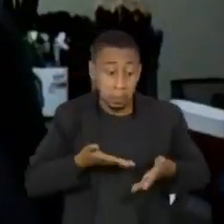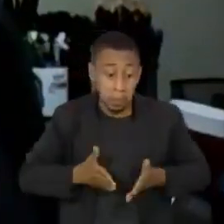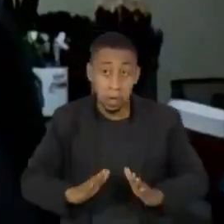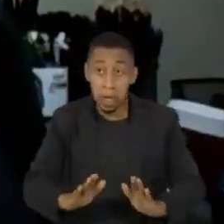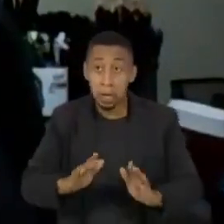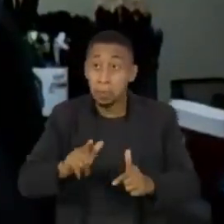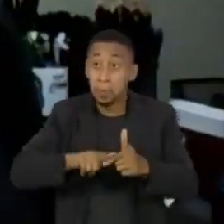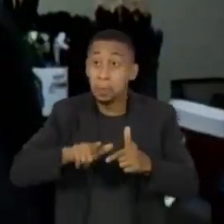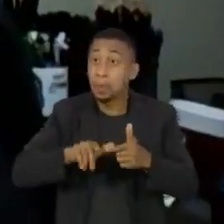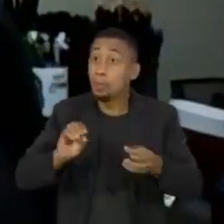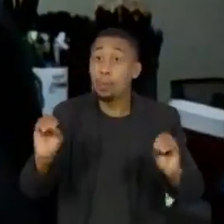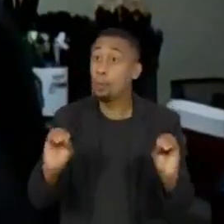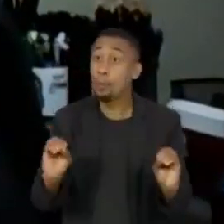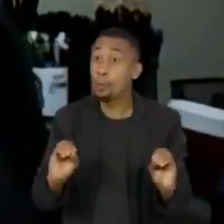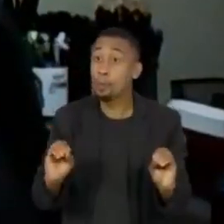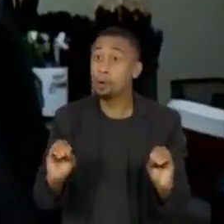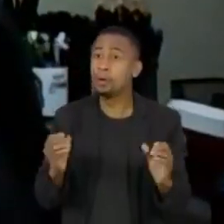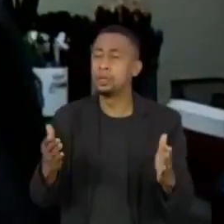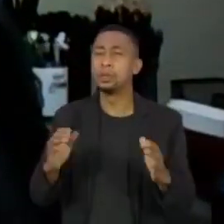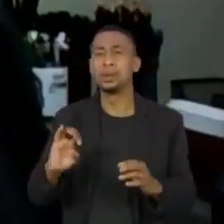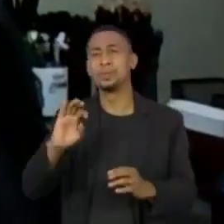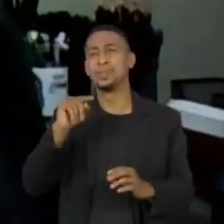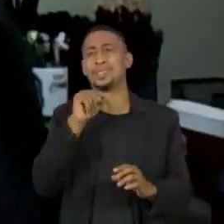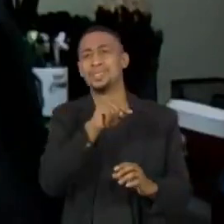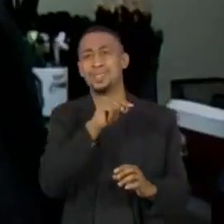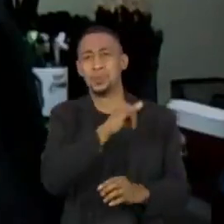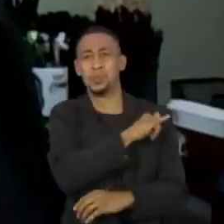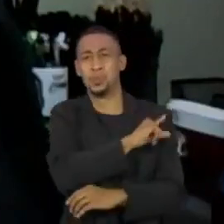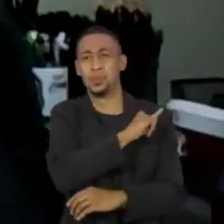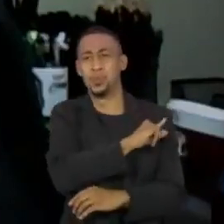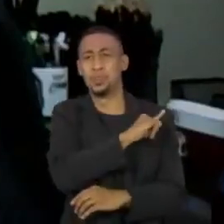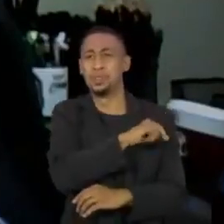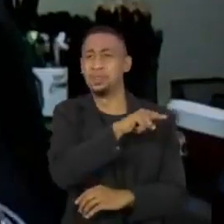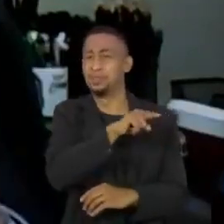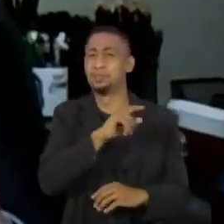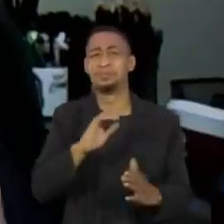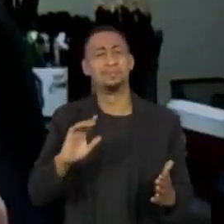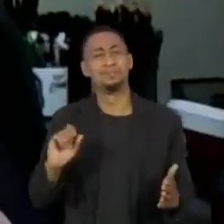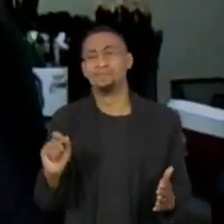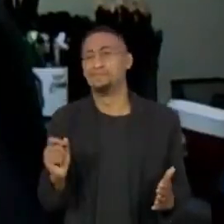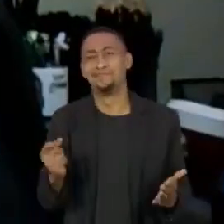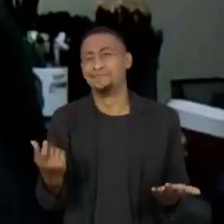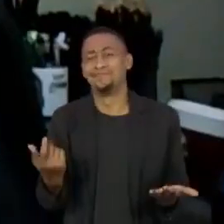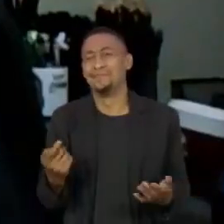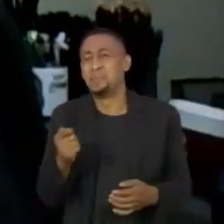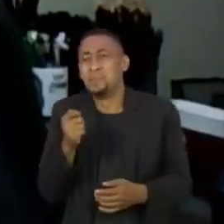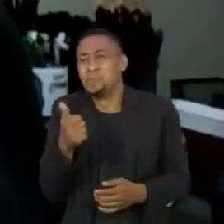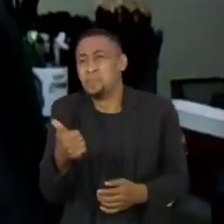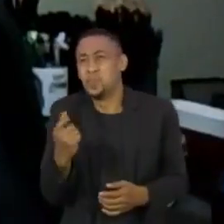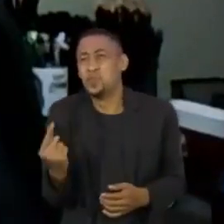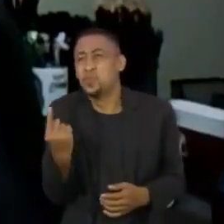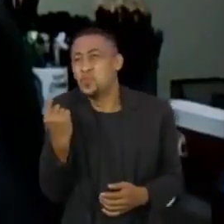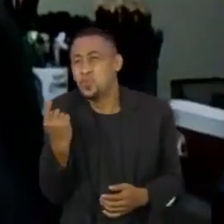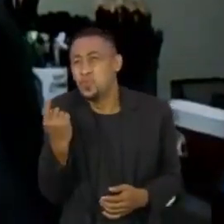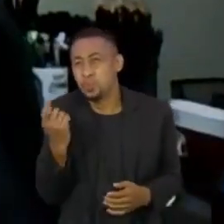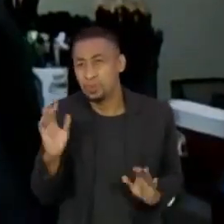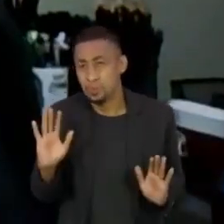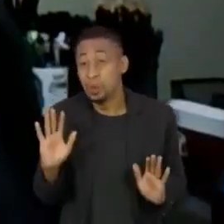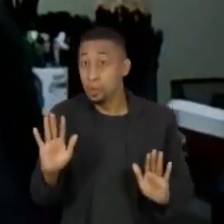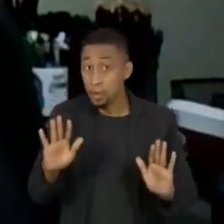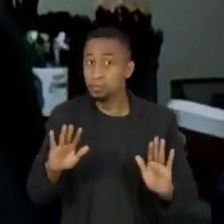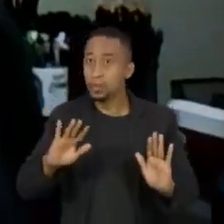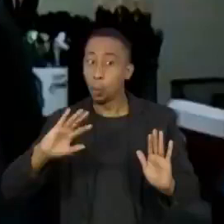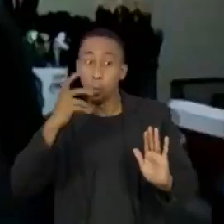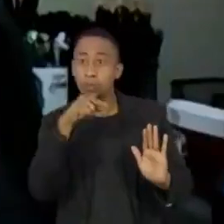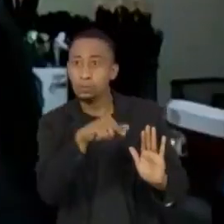problema. Isso mostra que realmente o que aconteceu no Rio de Janeiro foi algo absolutamente pontual, mas por se tratar de um